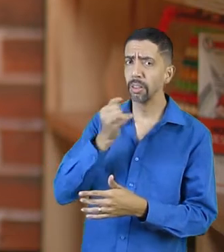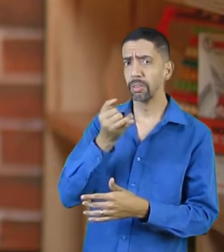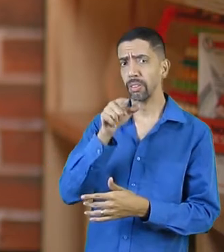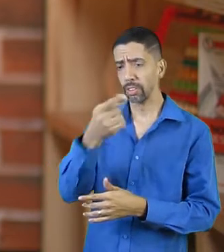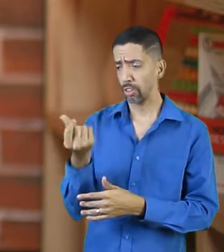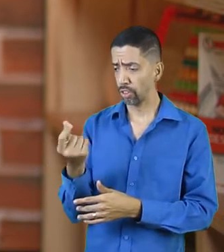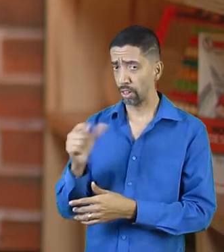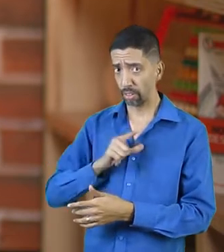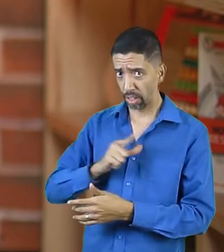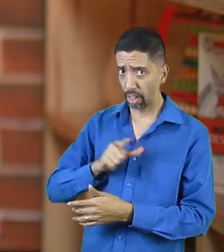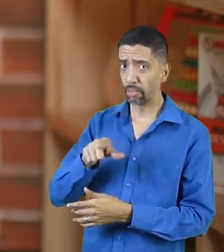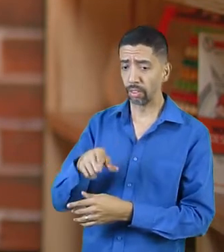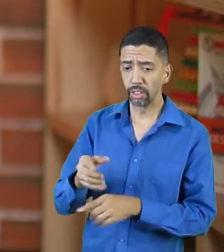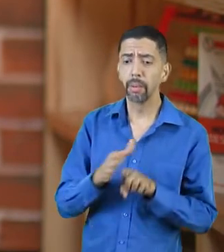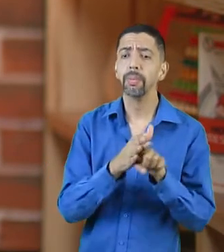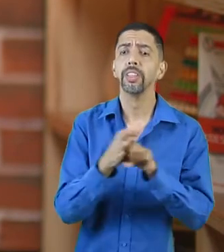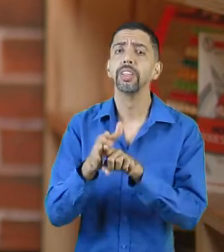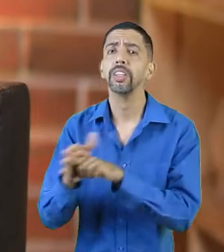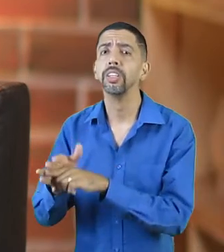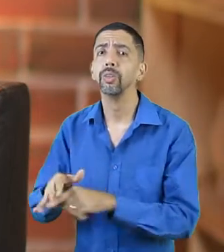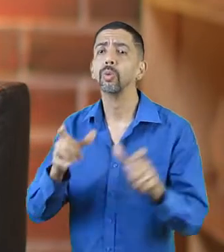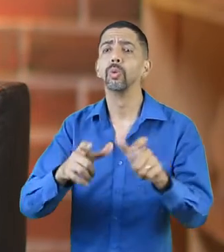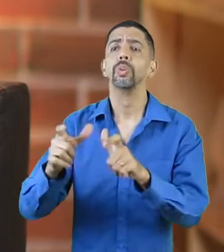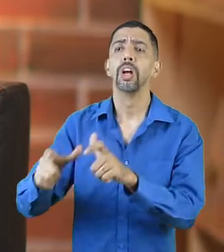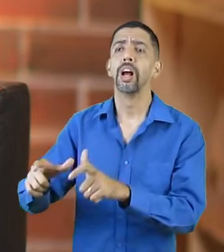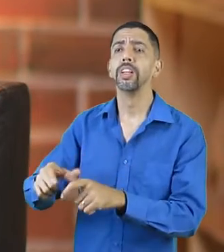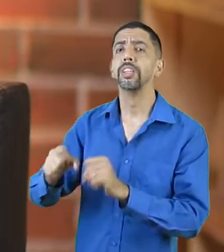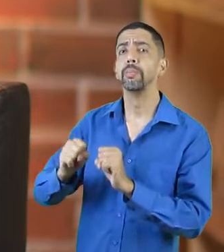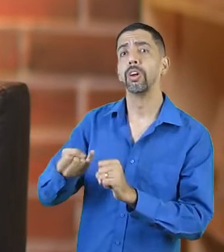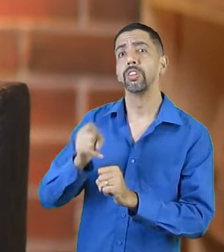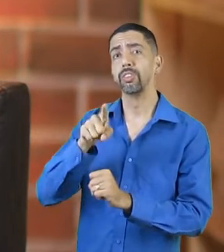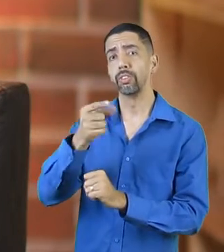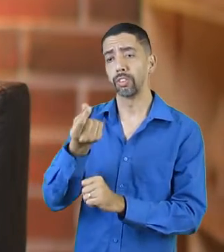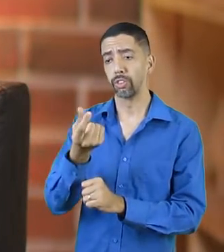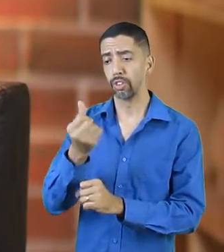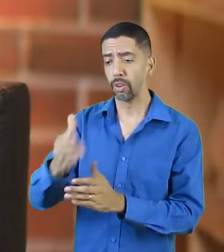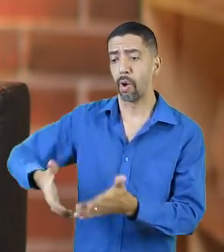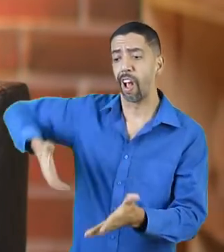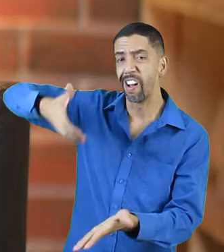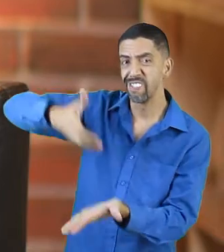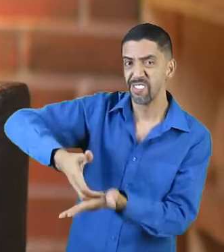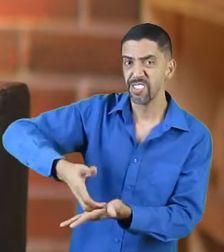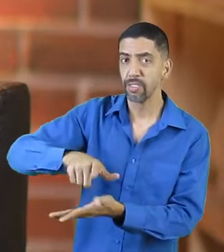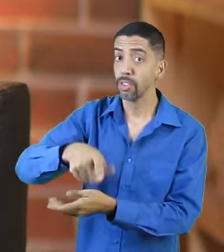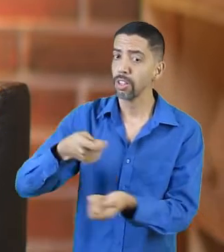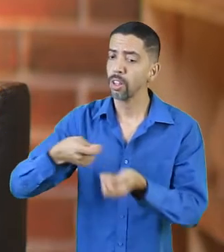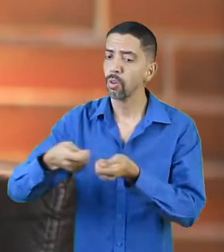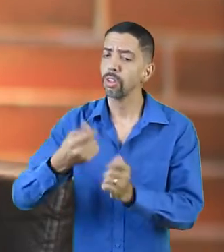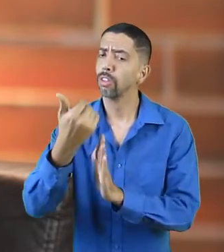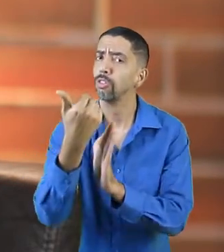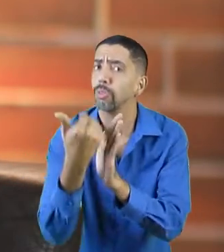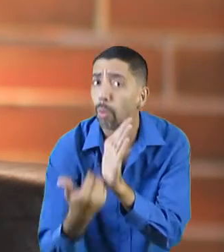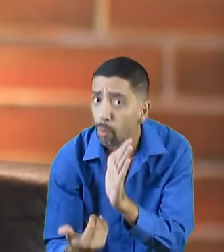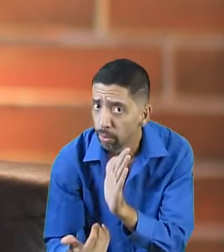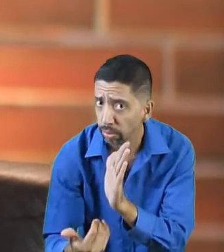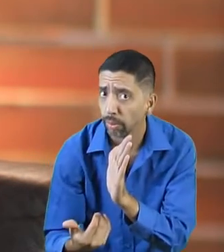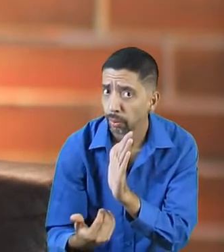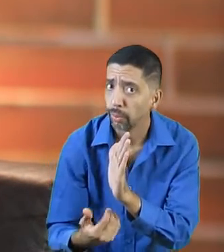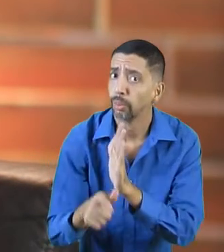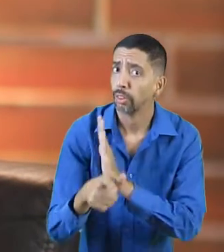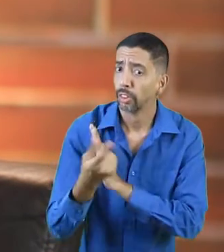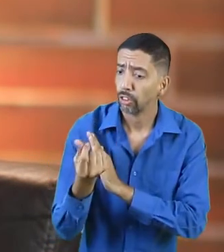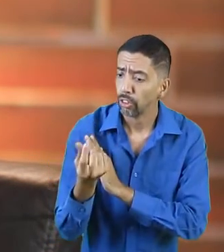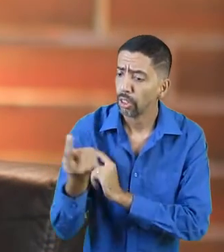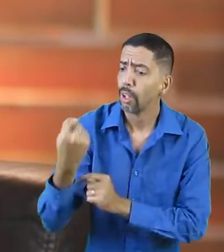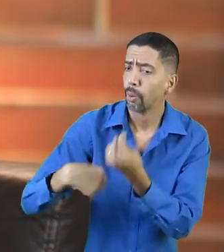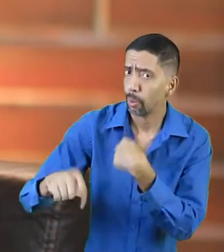vou buscar naqueles lugares que têm condições de me dar um desconto que, sem dúvida alguma, vai economizar